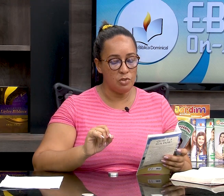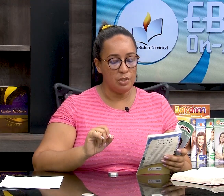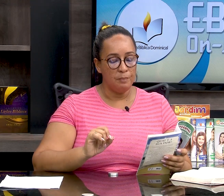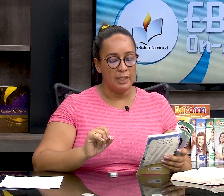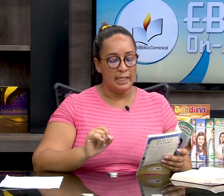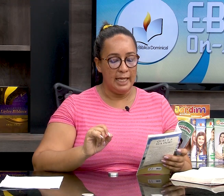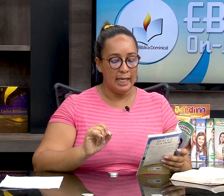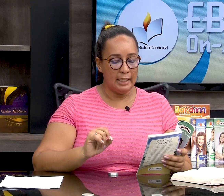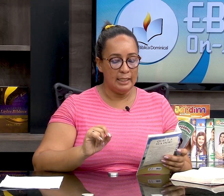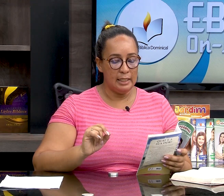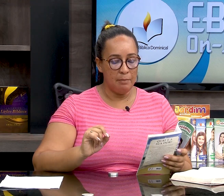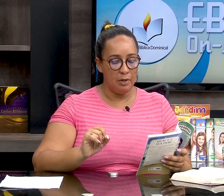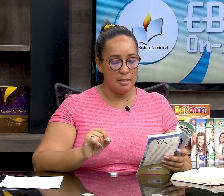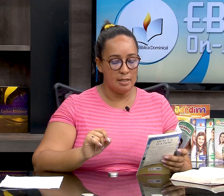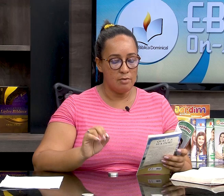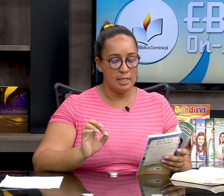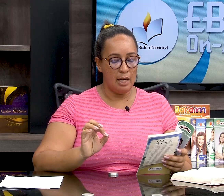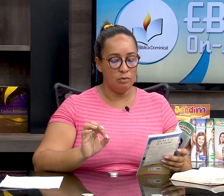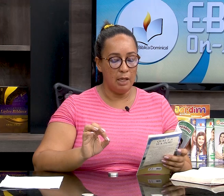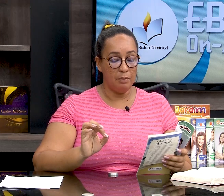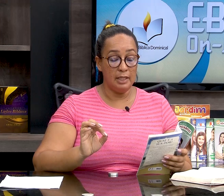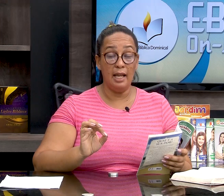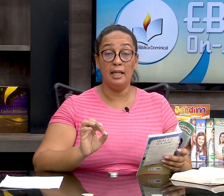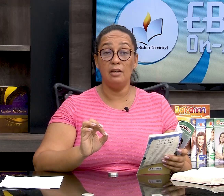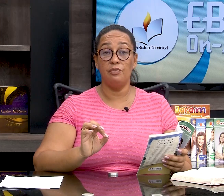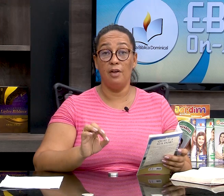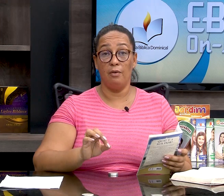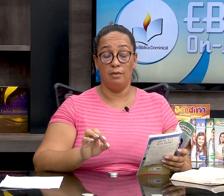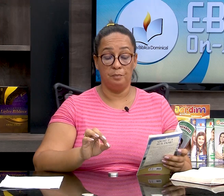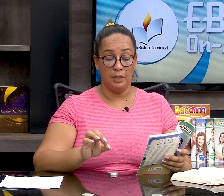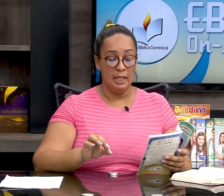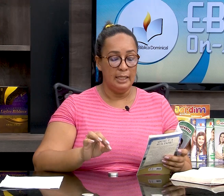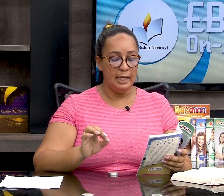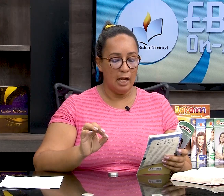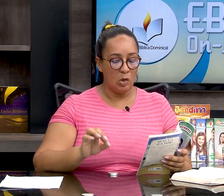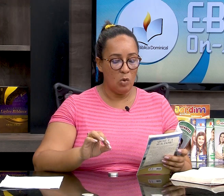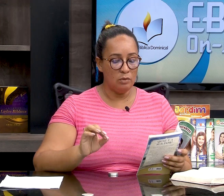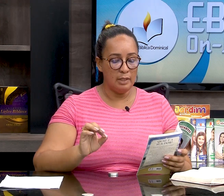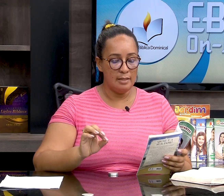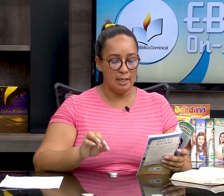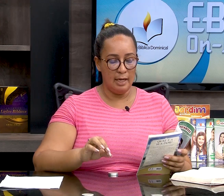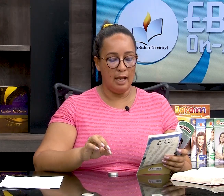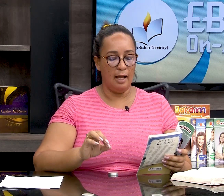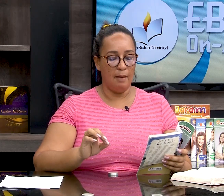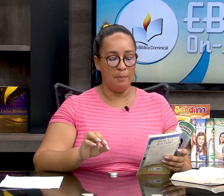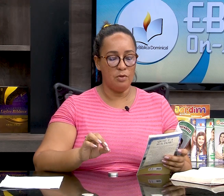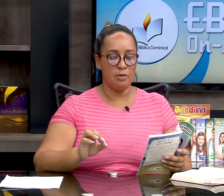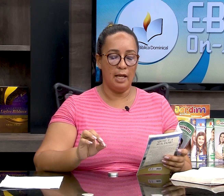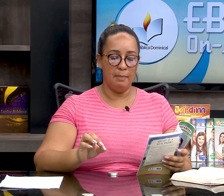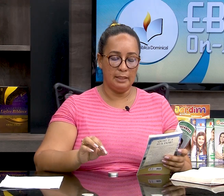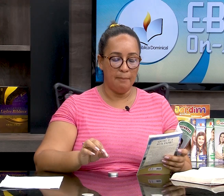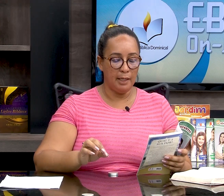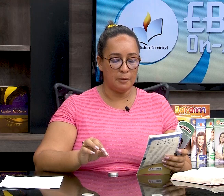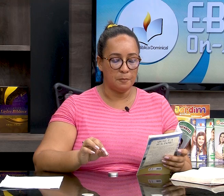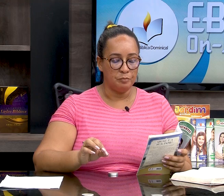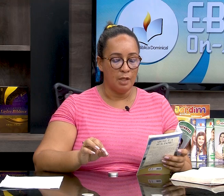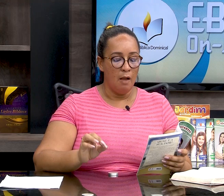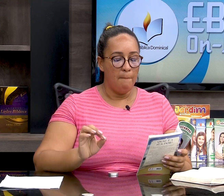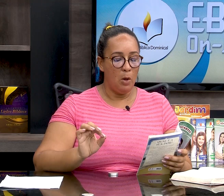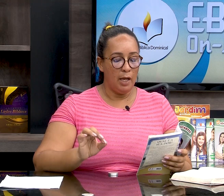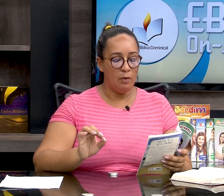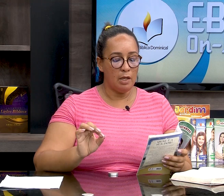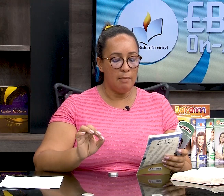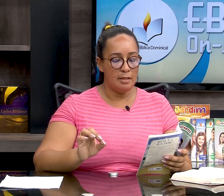diz assim Vimos que a grande tribulação será um tempo terrível que acontecerá Após o